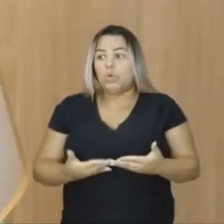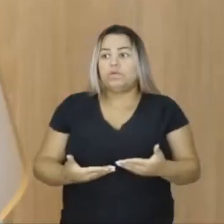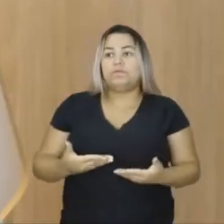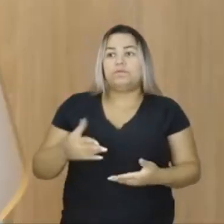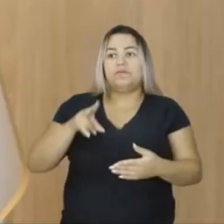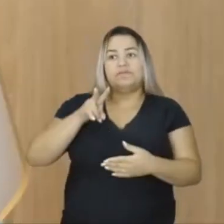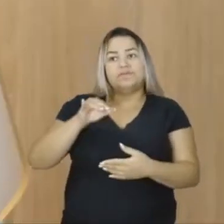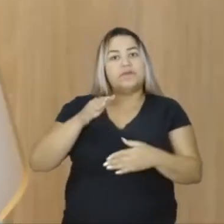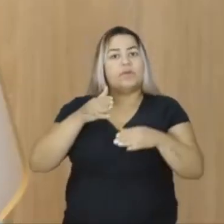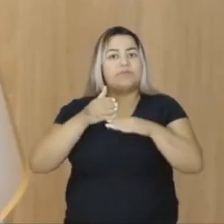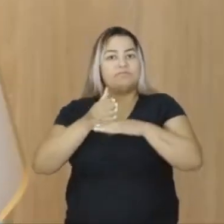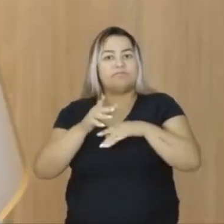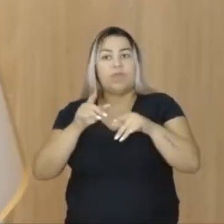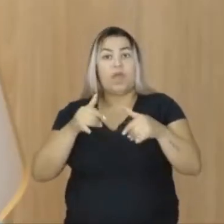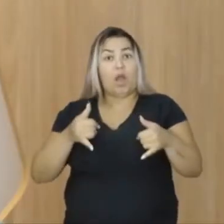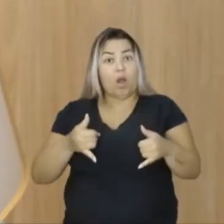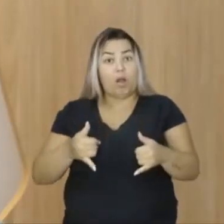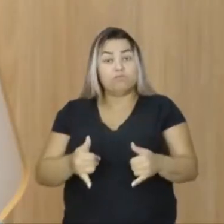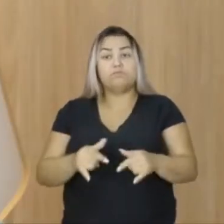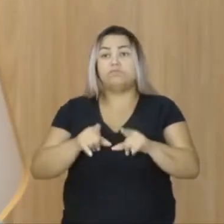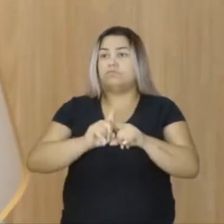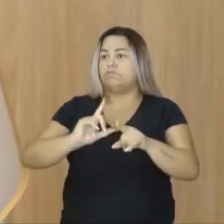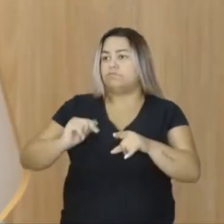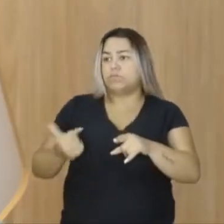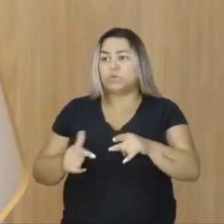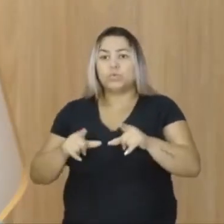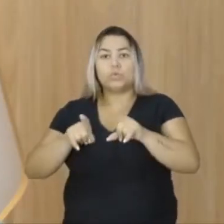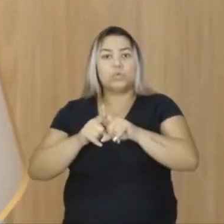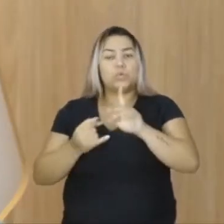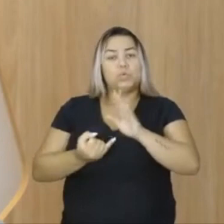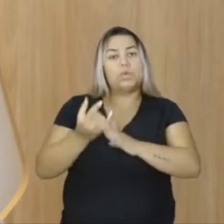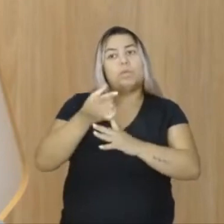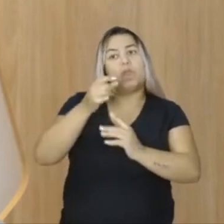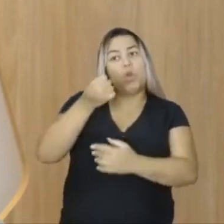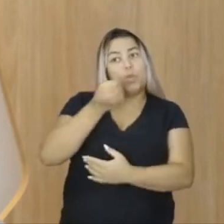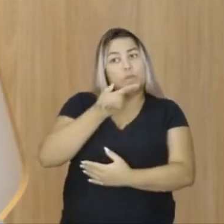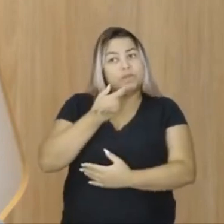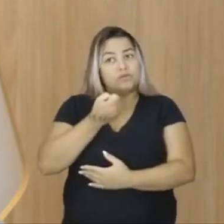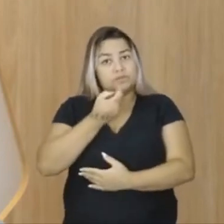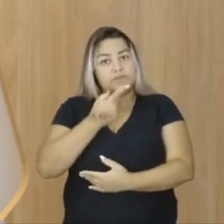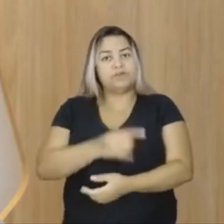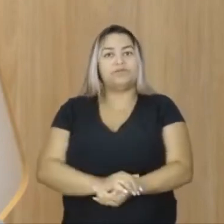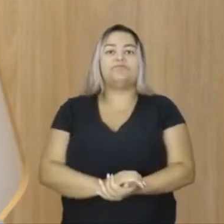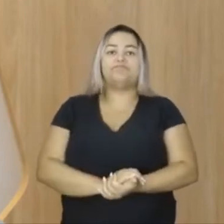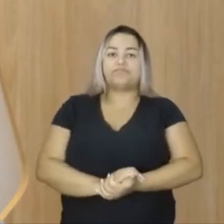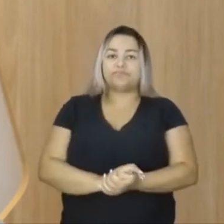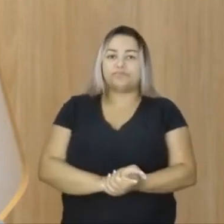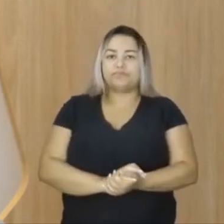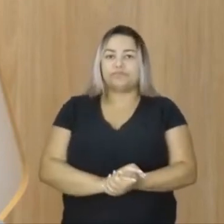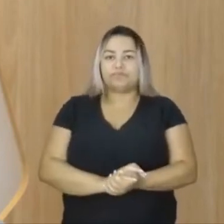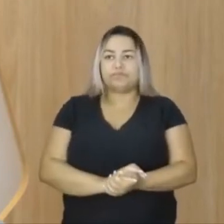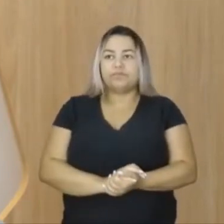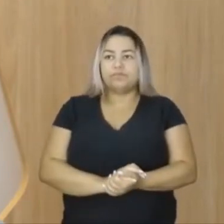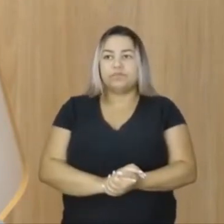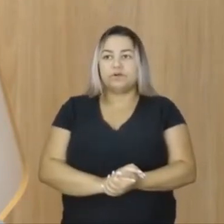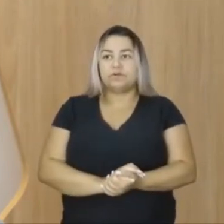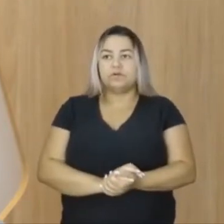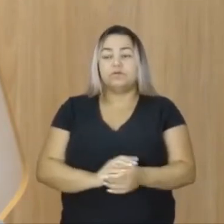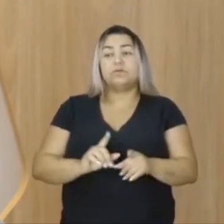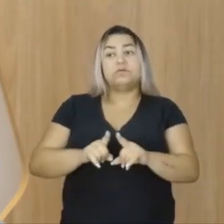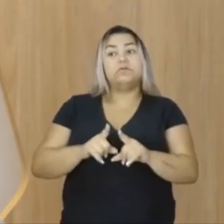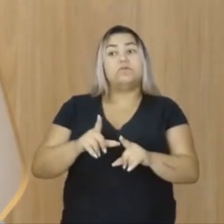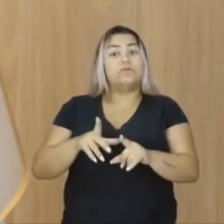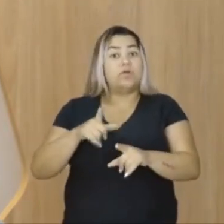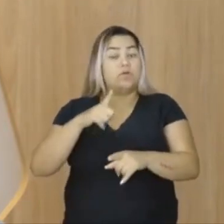ter acesso à Cesta Básica Nacional, sem nenhum imposto, e também medicamentos. E, além de tudo, vão